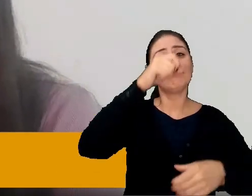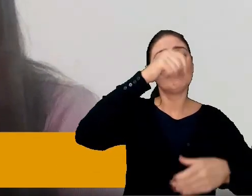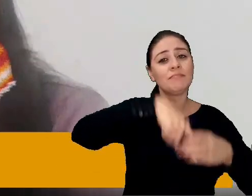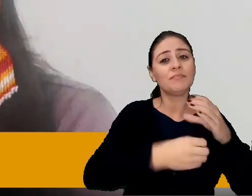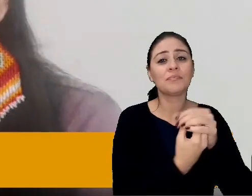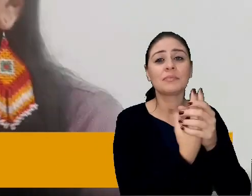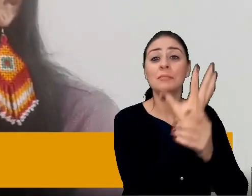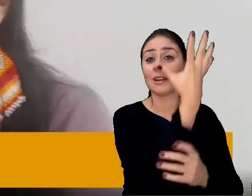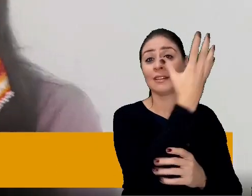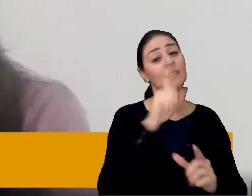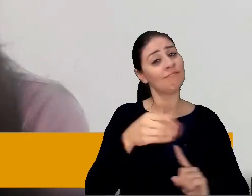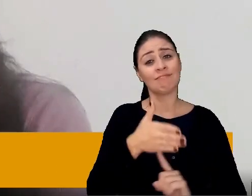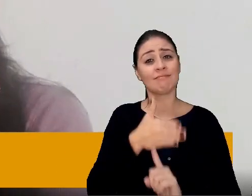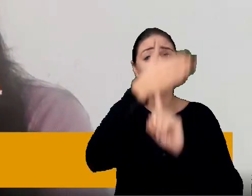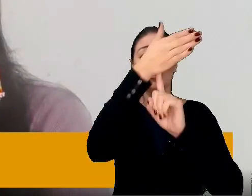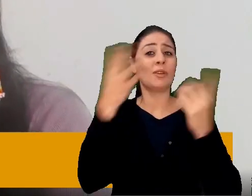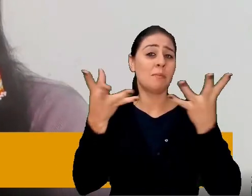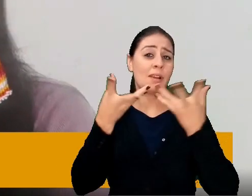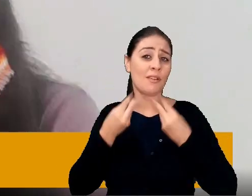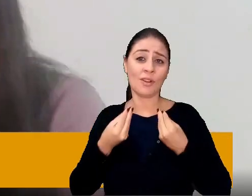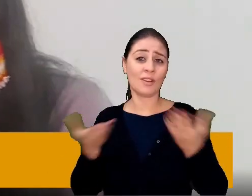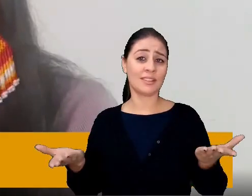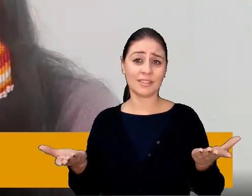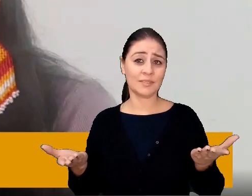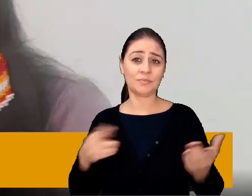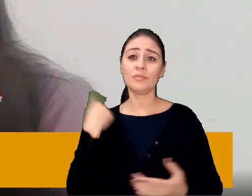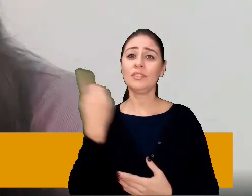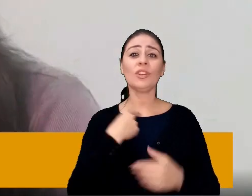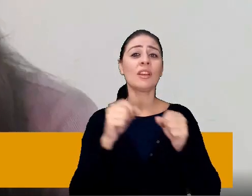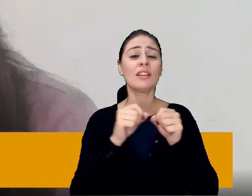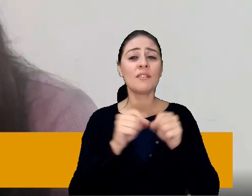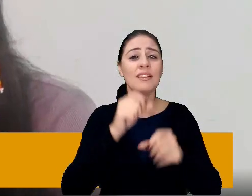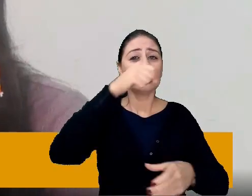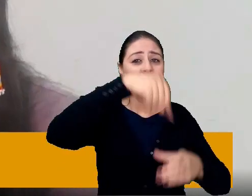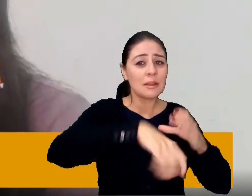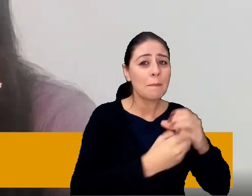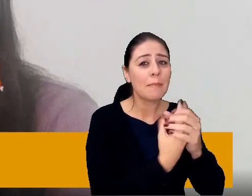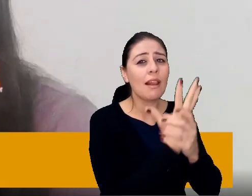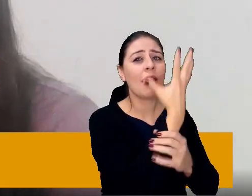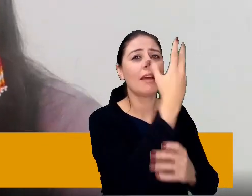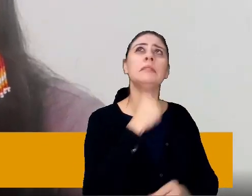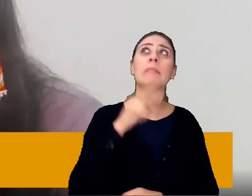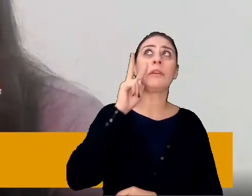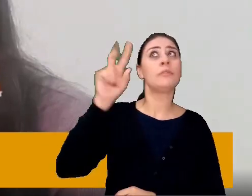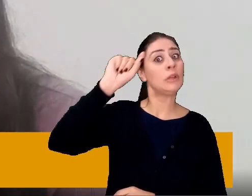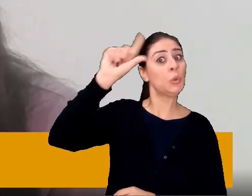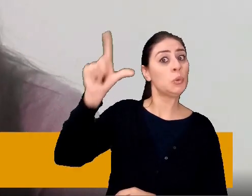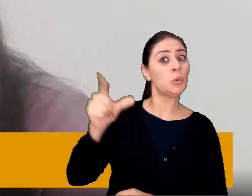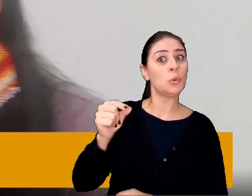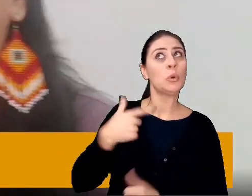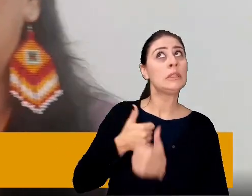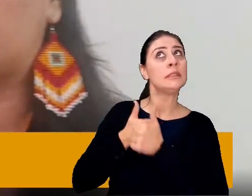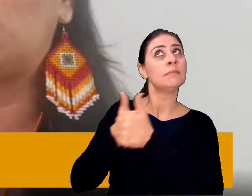se plantava. Isso é uma tecnologia. Isso é uma tecnologia maravilhosa, né? Quando a gente vai fazer o plantio,